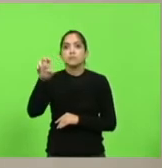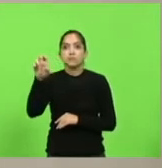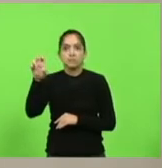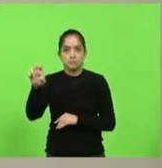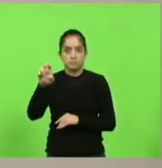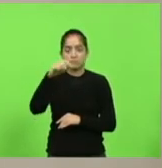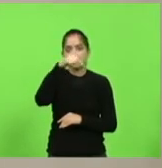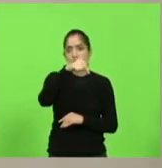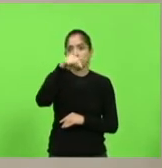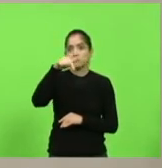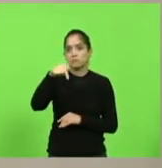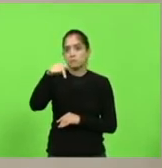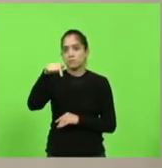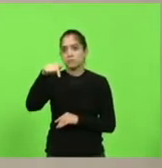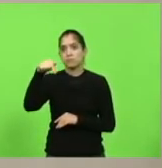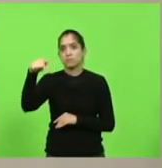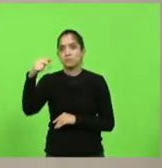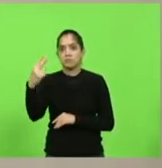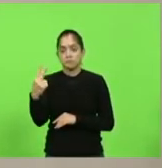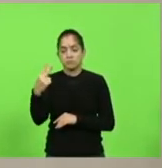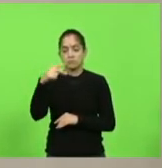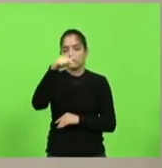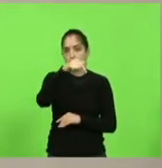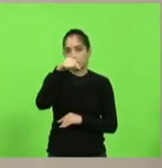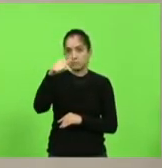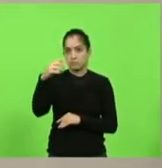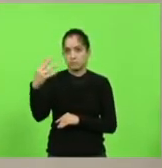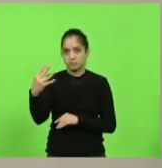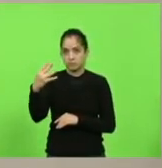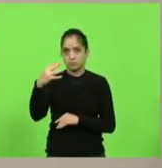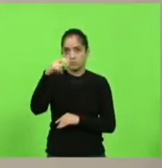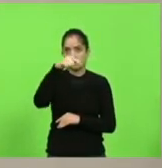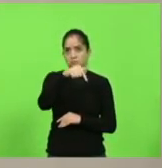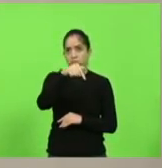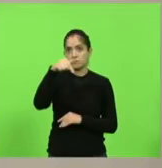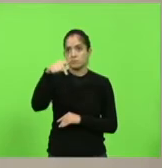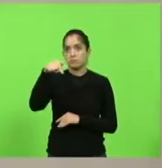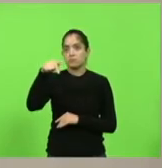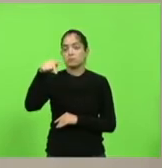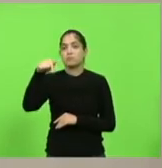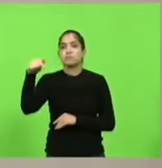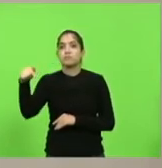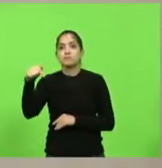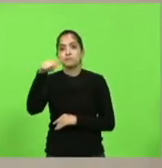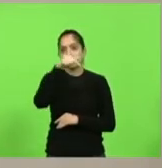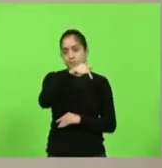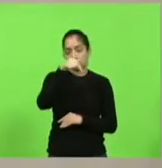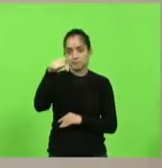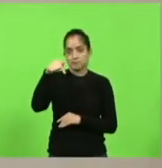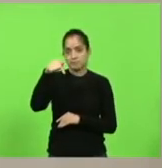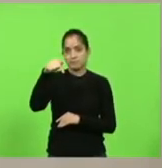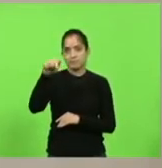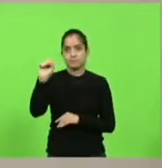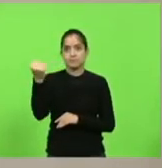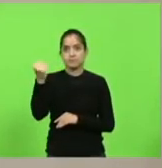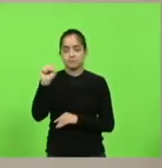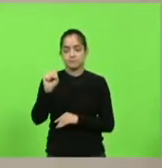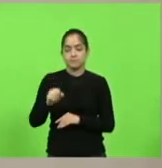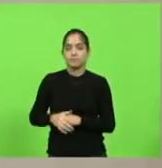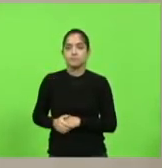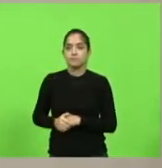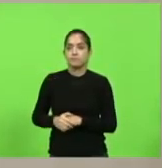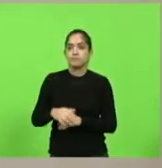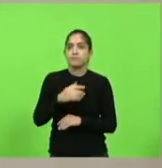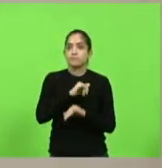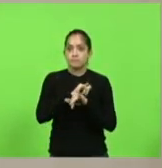767 a 772, 774, 775, 777 e 778. Esta